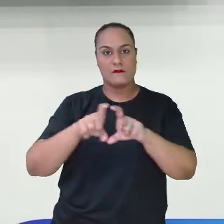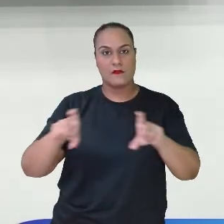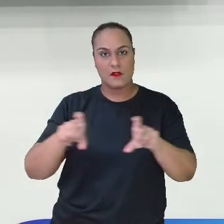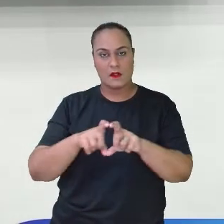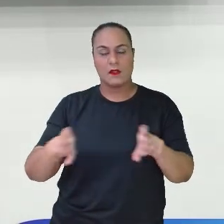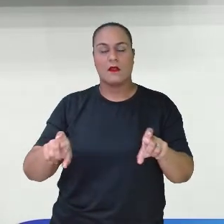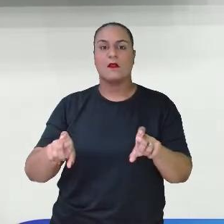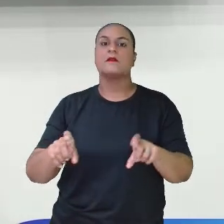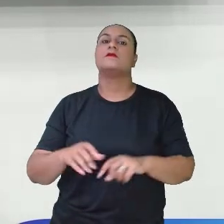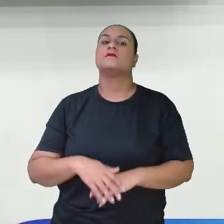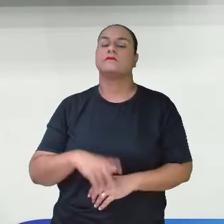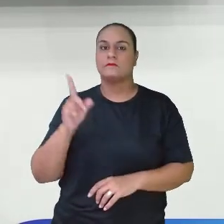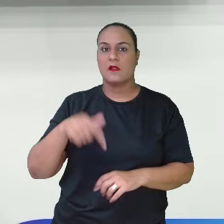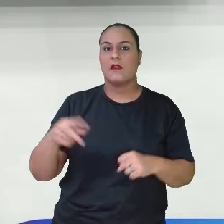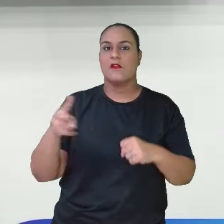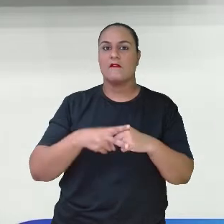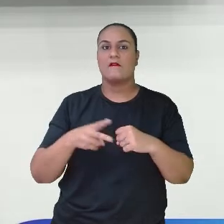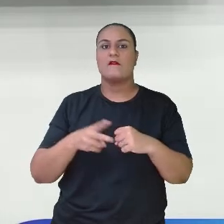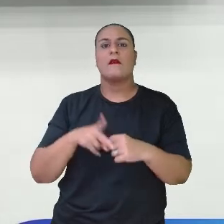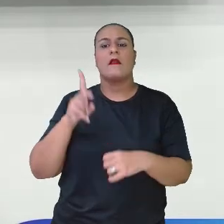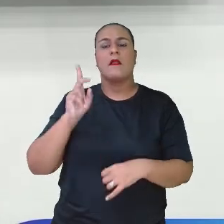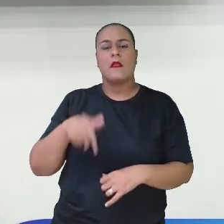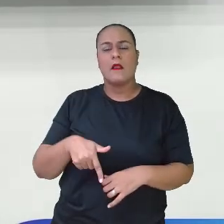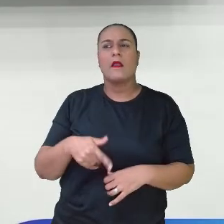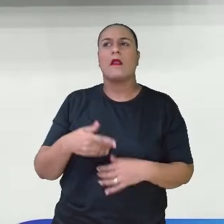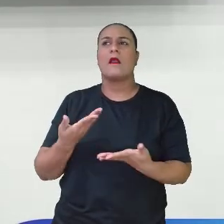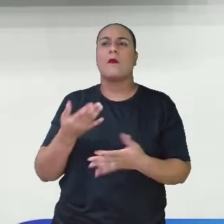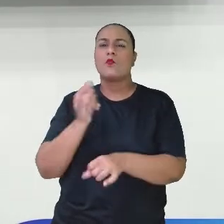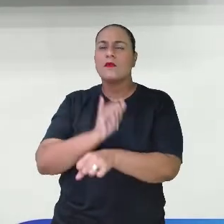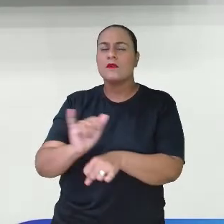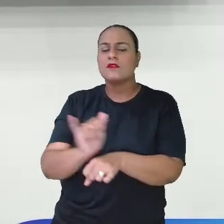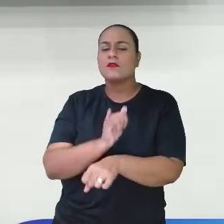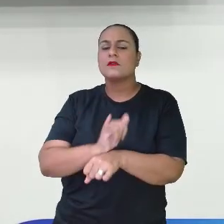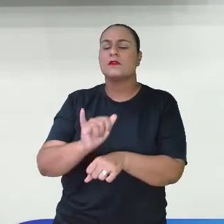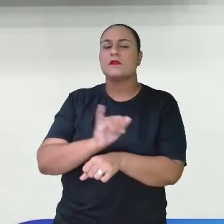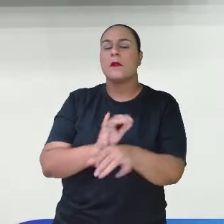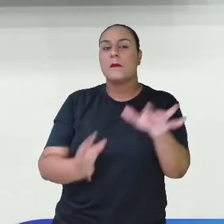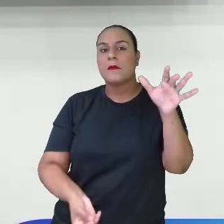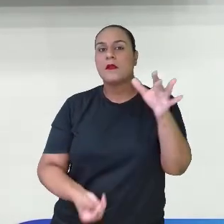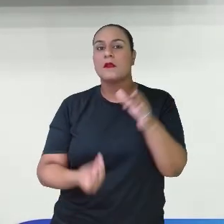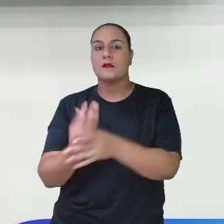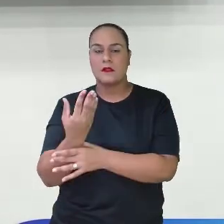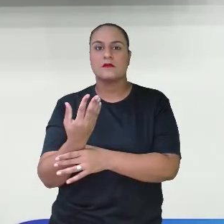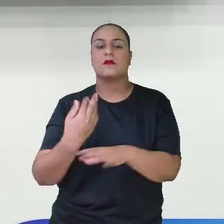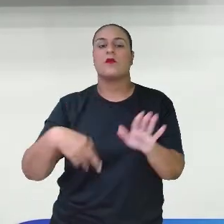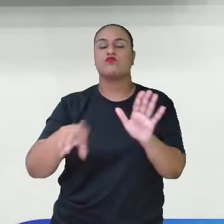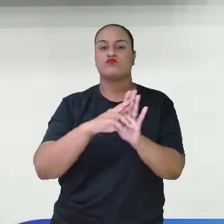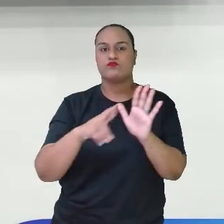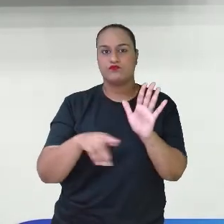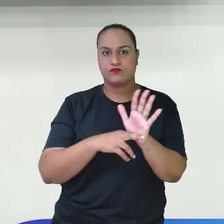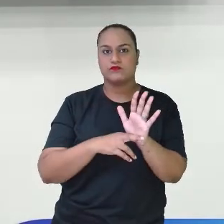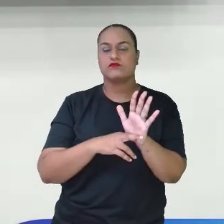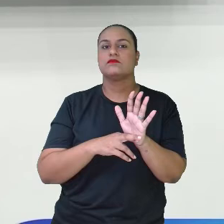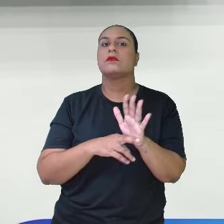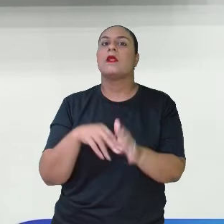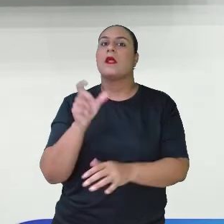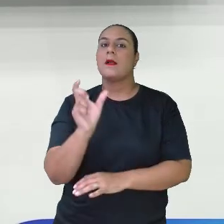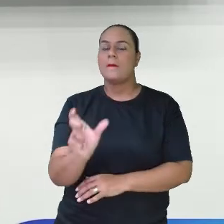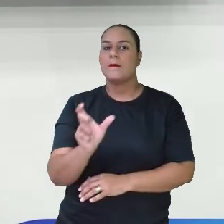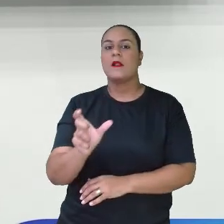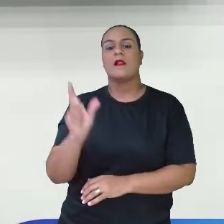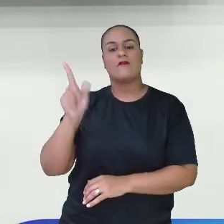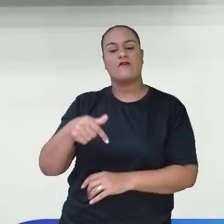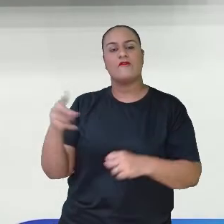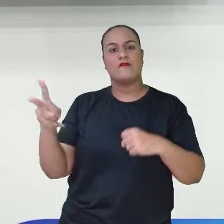E isso já é um caminho para a construção da regra do emprego do L ou U no final, quando a palavra for